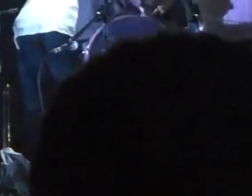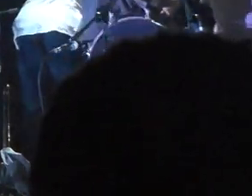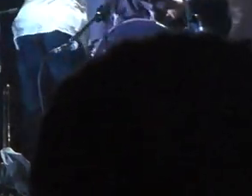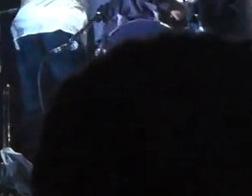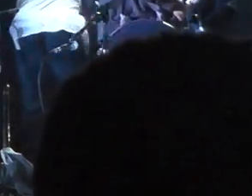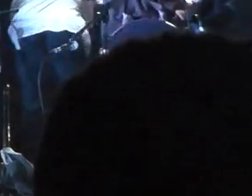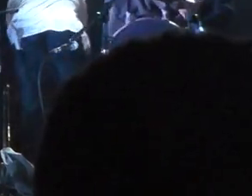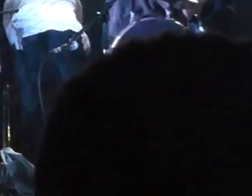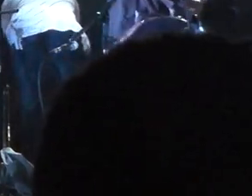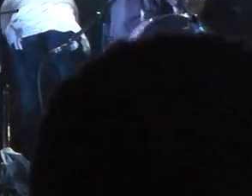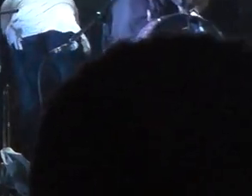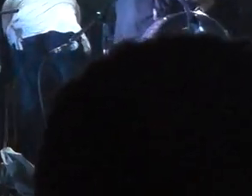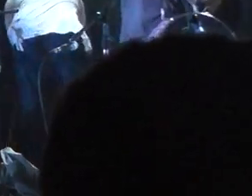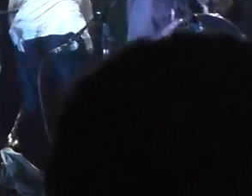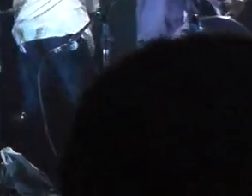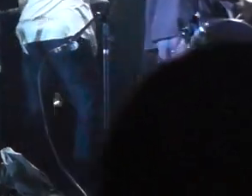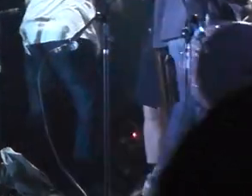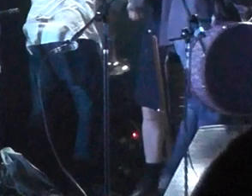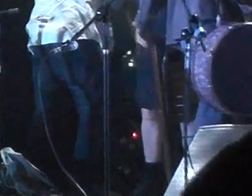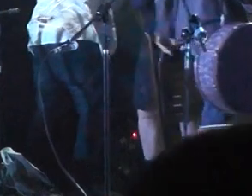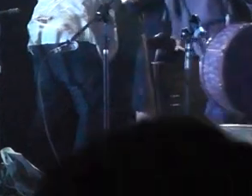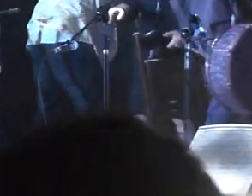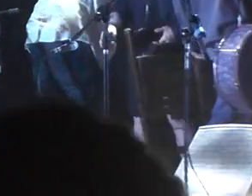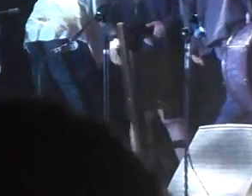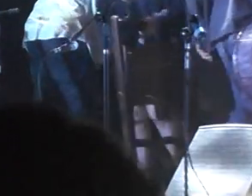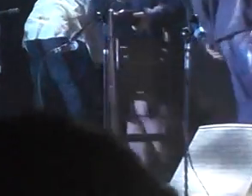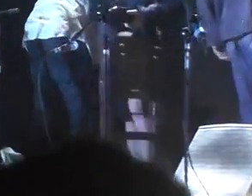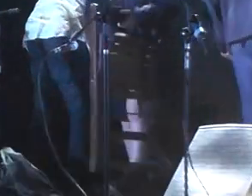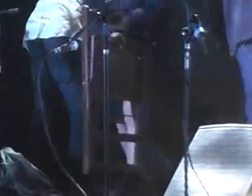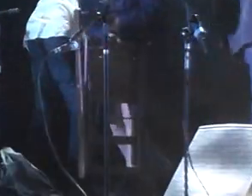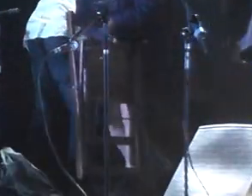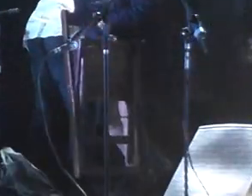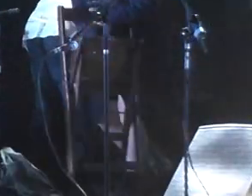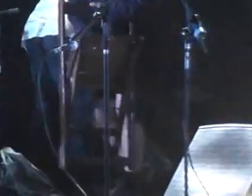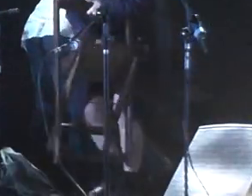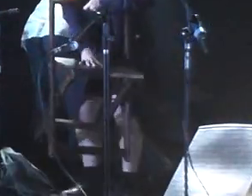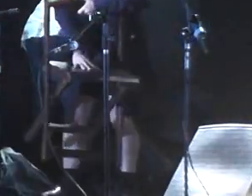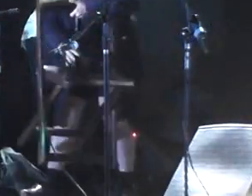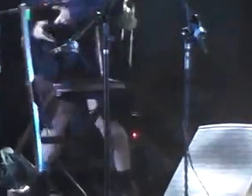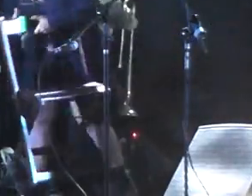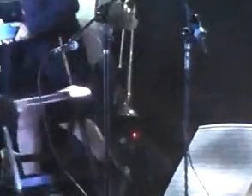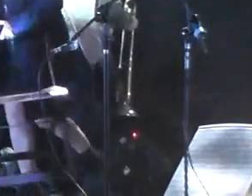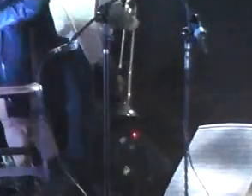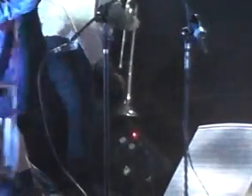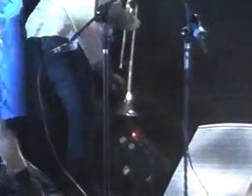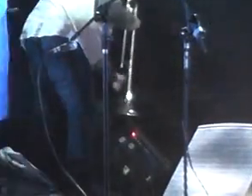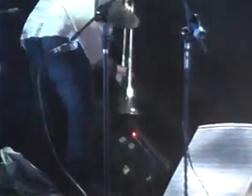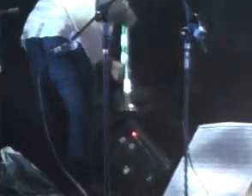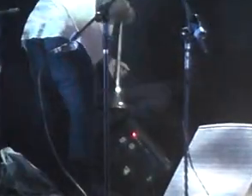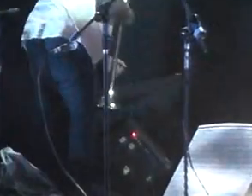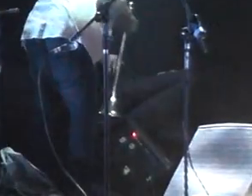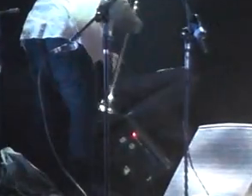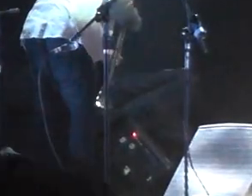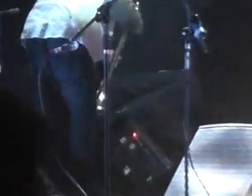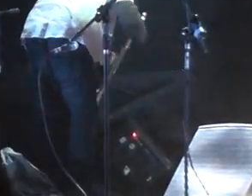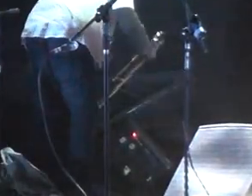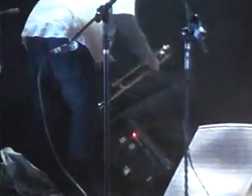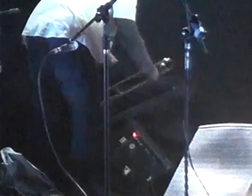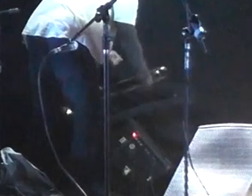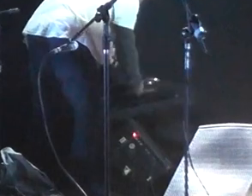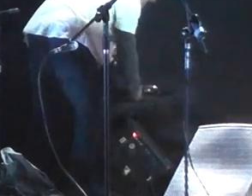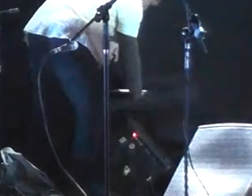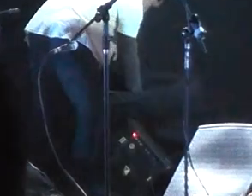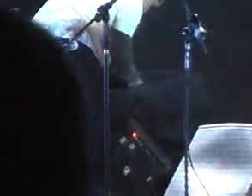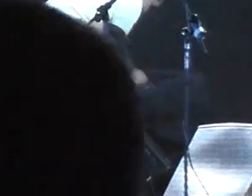pra piscina. Bom dia, bom dia. A pedido da firma. A pedido